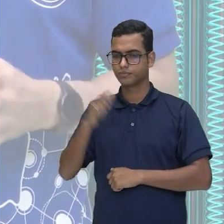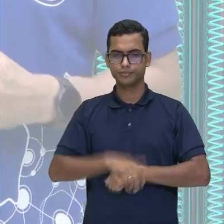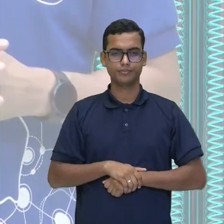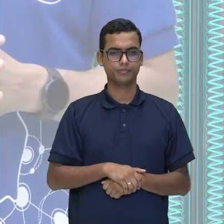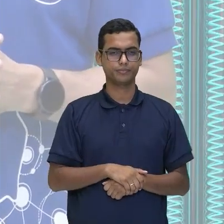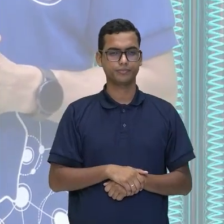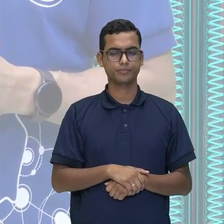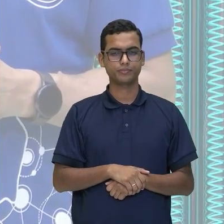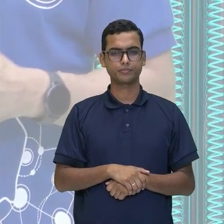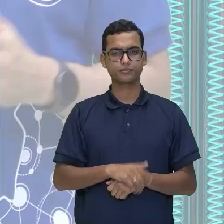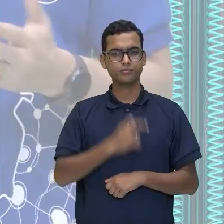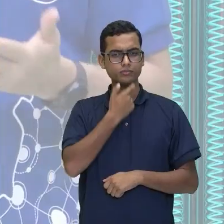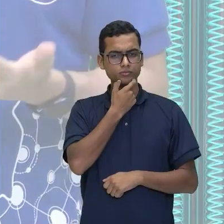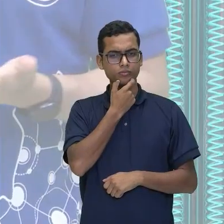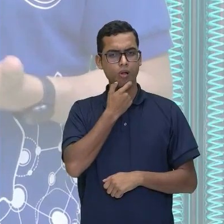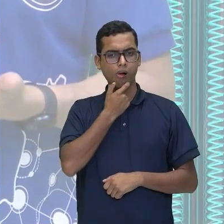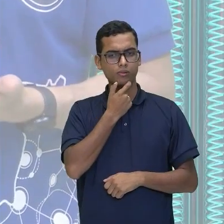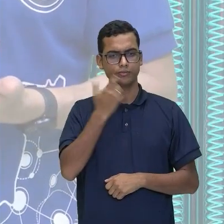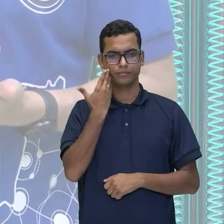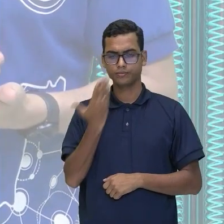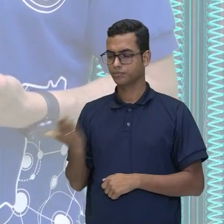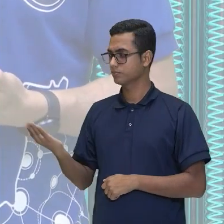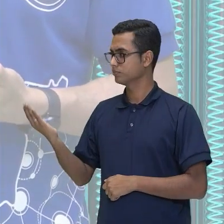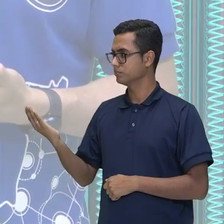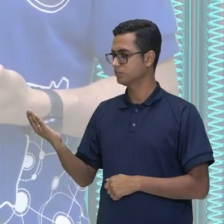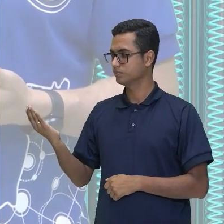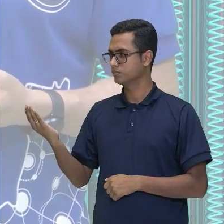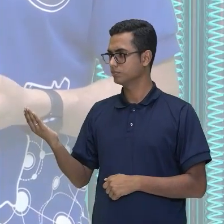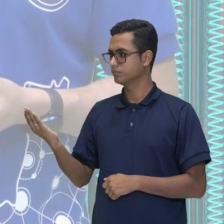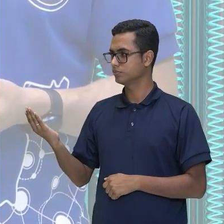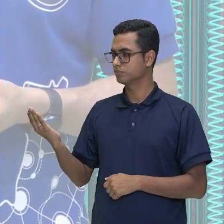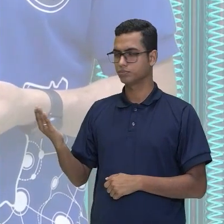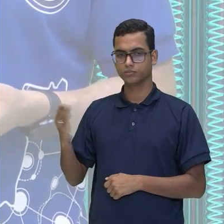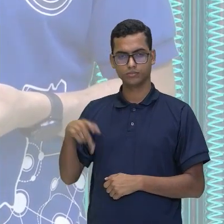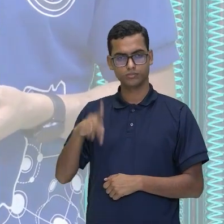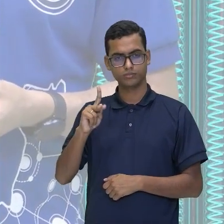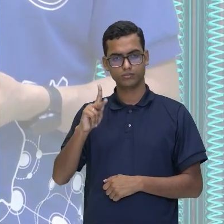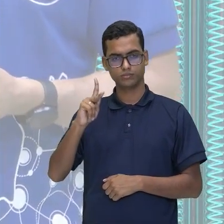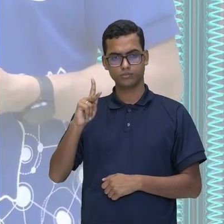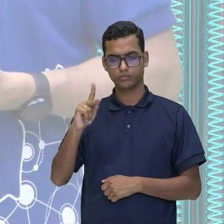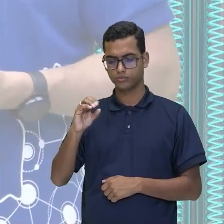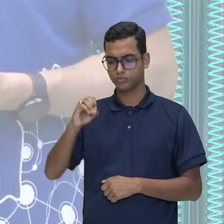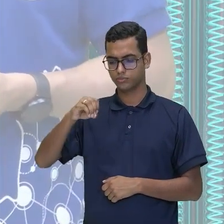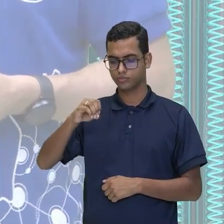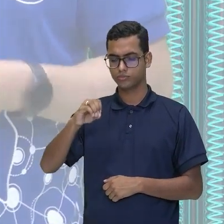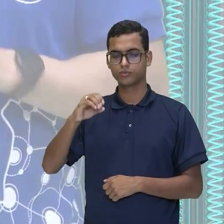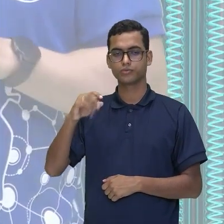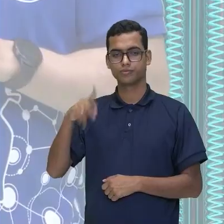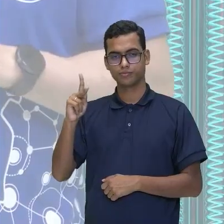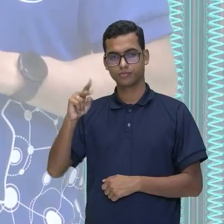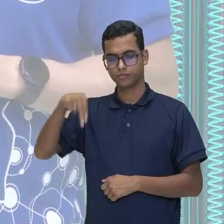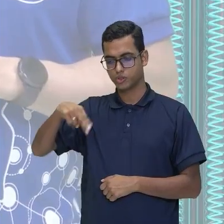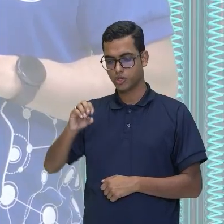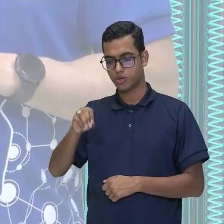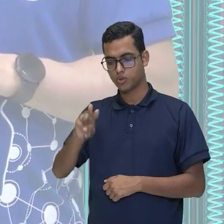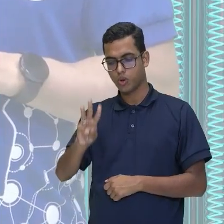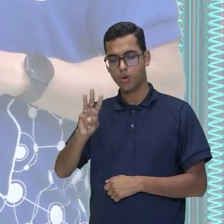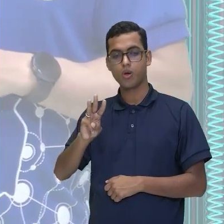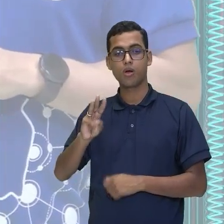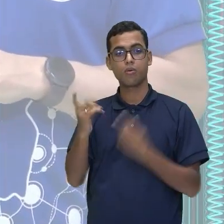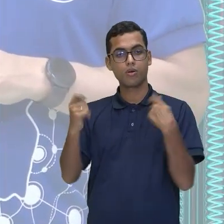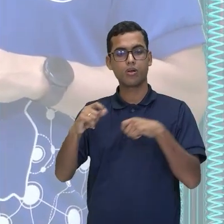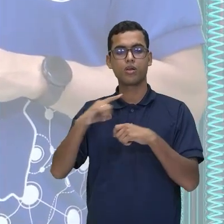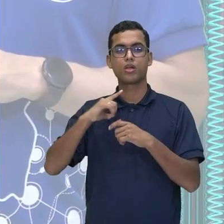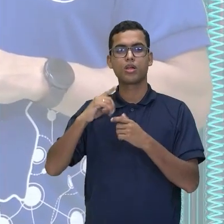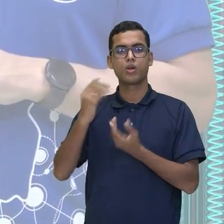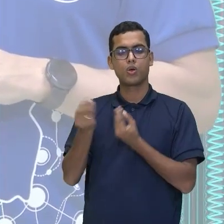can win the competition. Eu sei, o verbo know pode significar conhecer, saber. Nesse caso aqui é saber. Eu